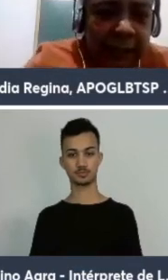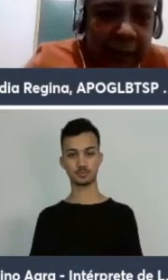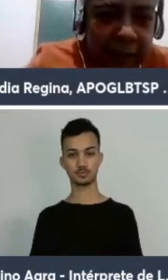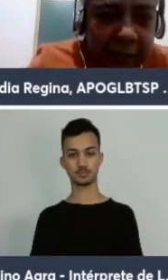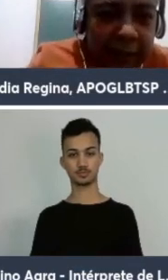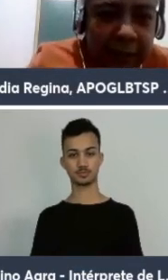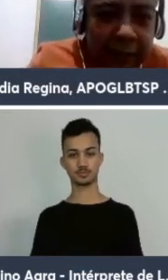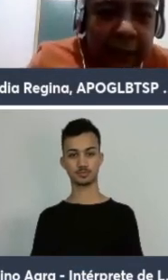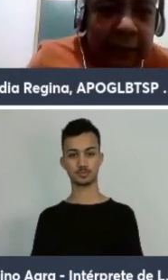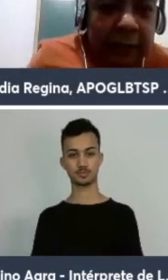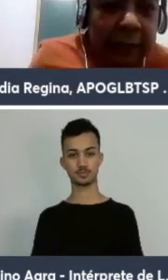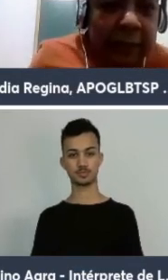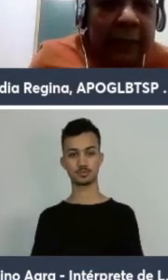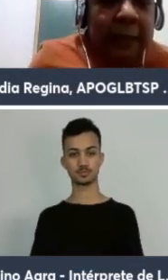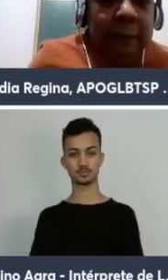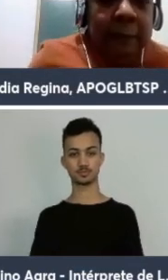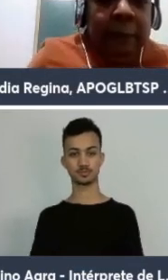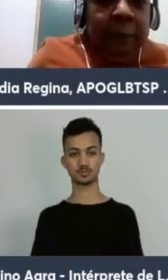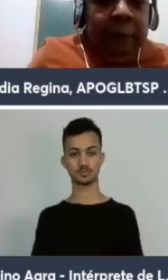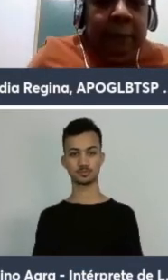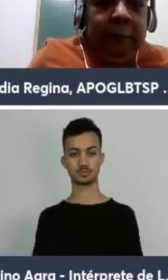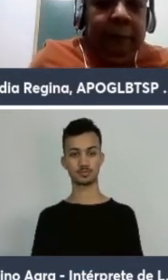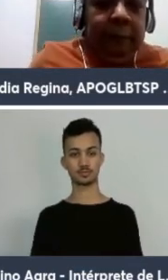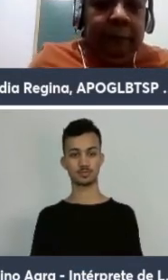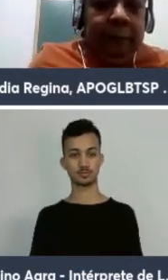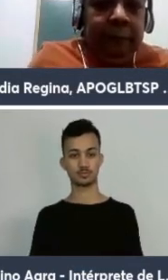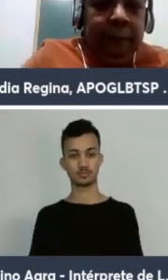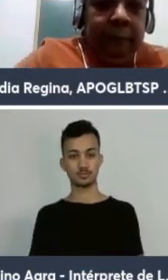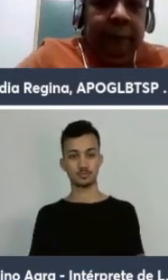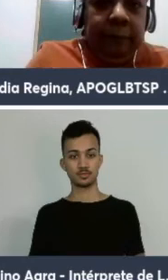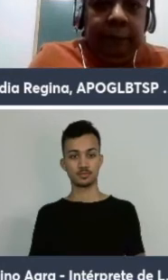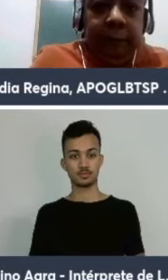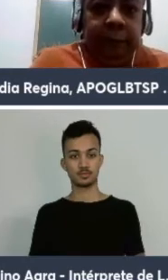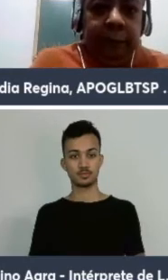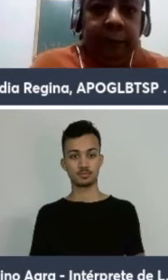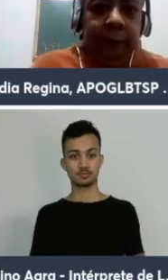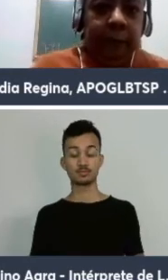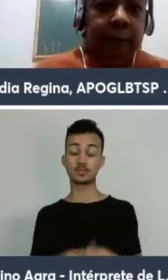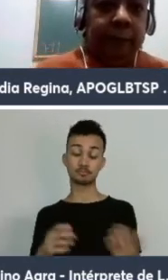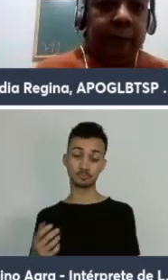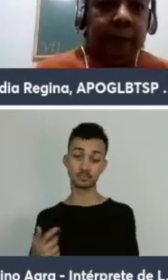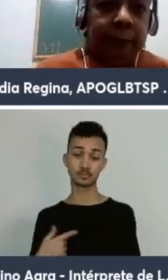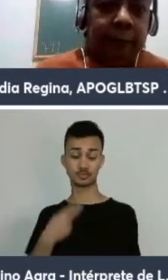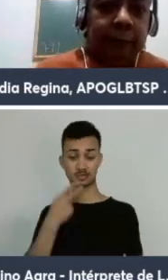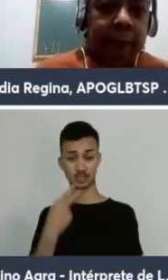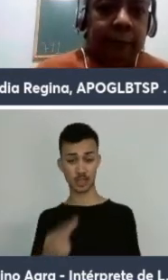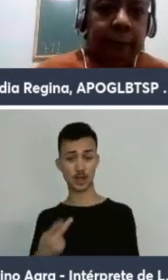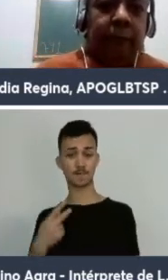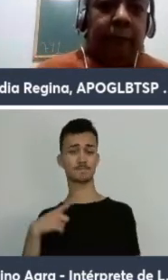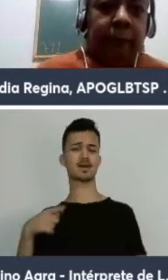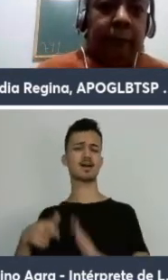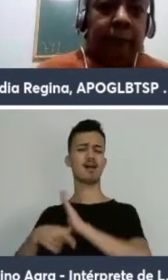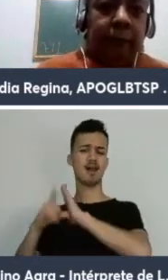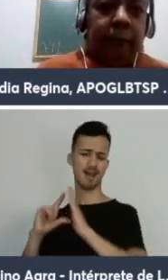Uhum. Voltei. Até porque, como eu estava dizendo, antes do Dizzy Croquettes,